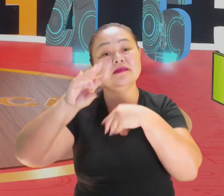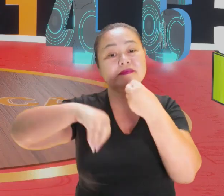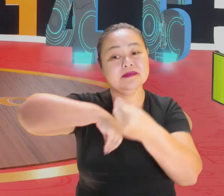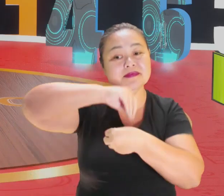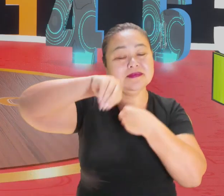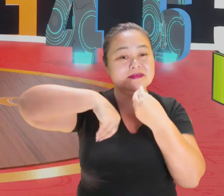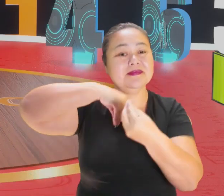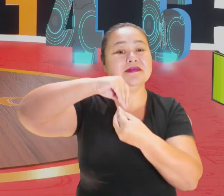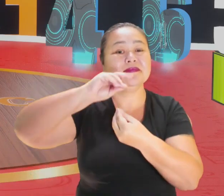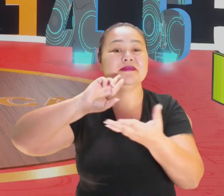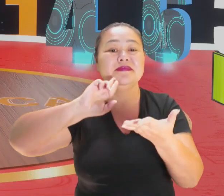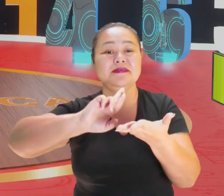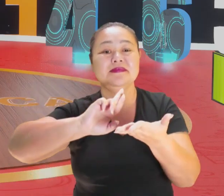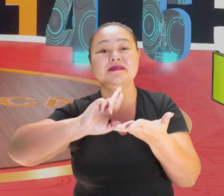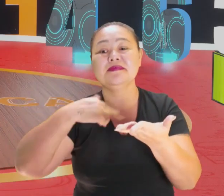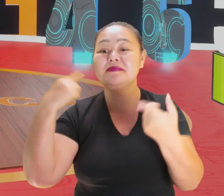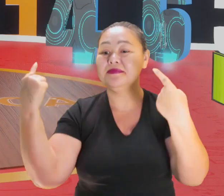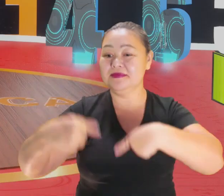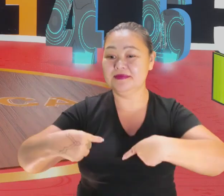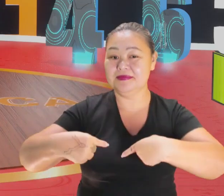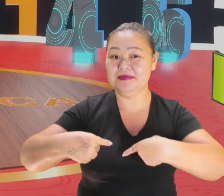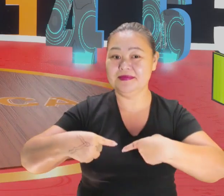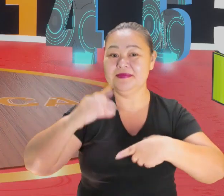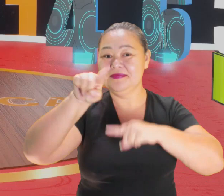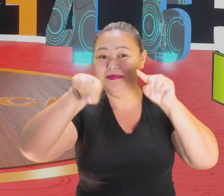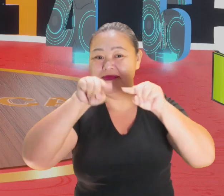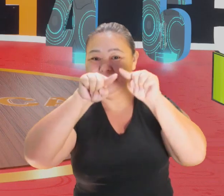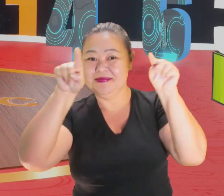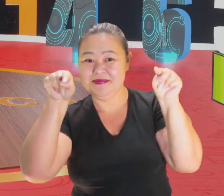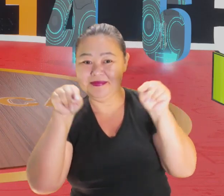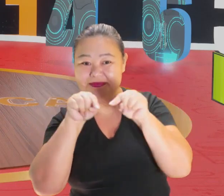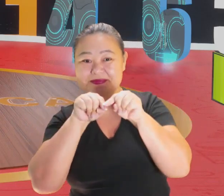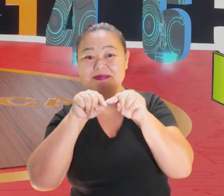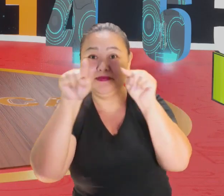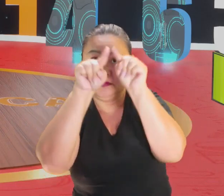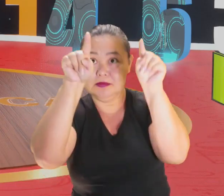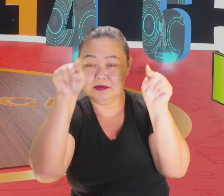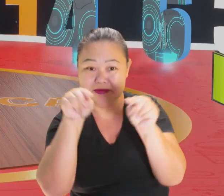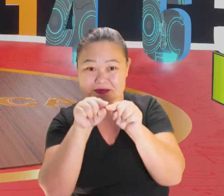junto com tudo isso resolva o nosso desafio. Bolinha, quadrinho, mas o negócio é